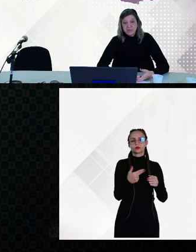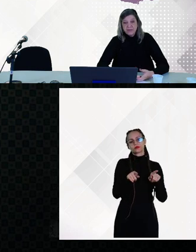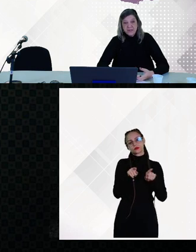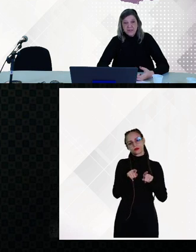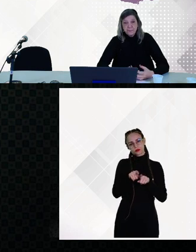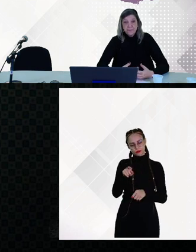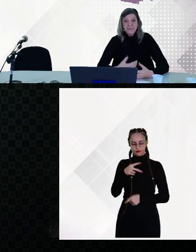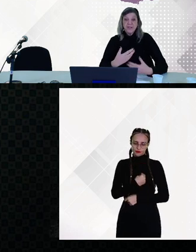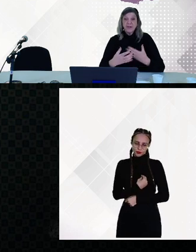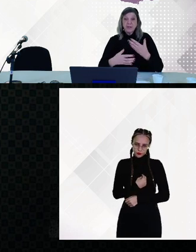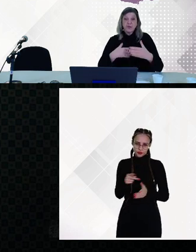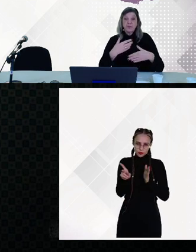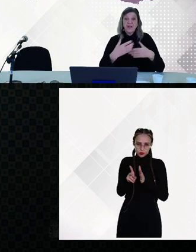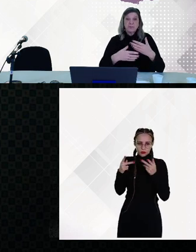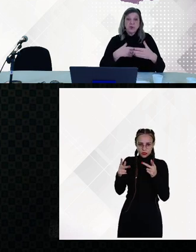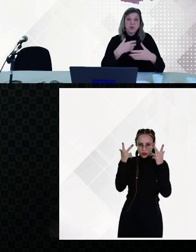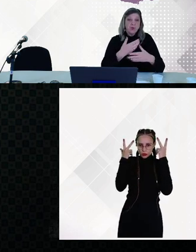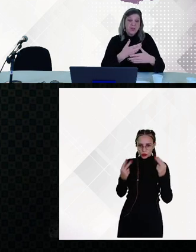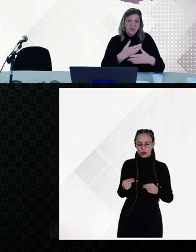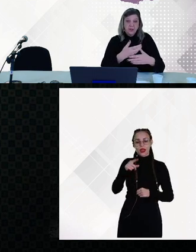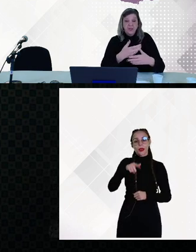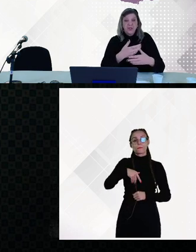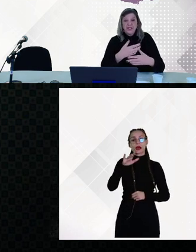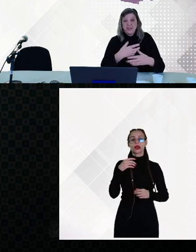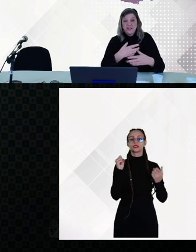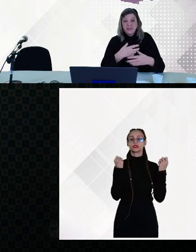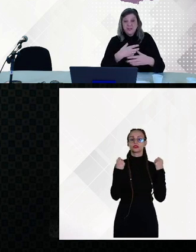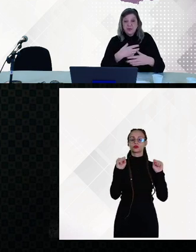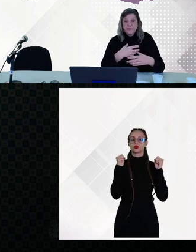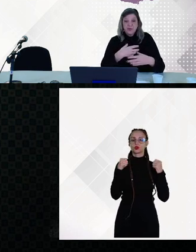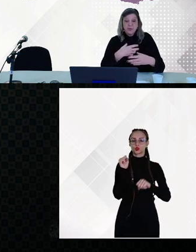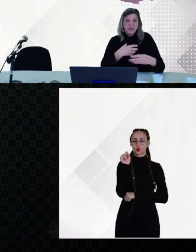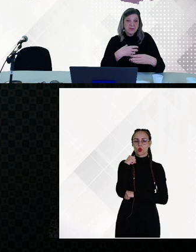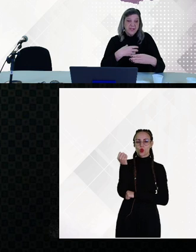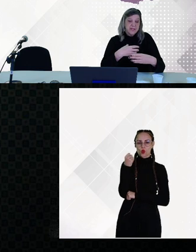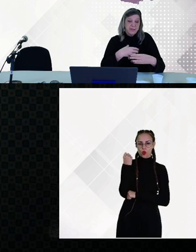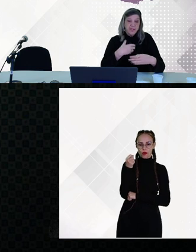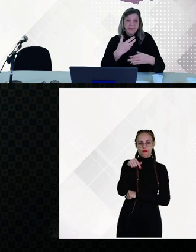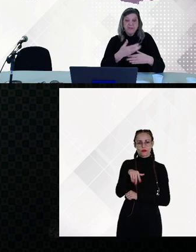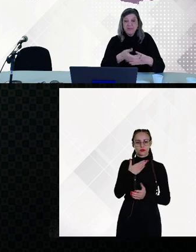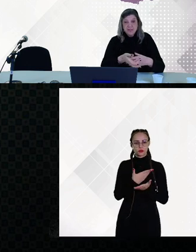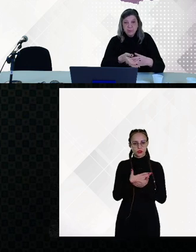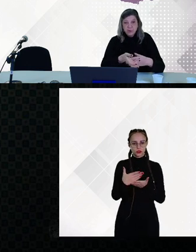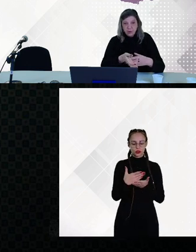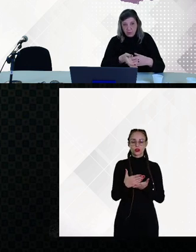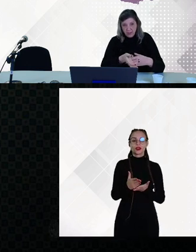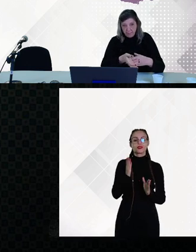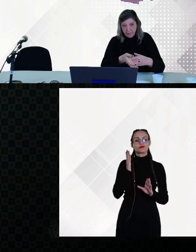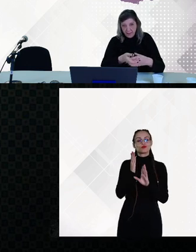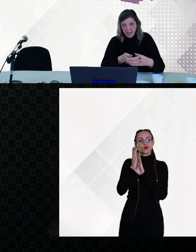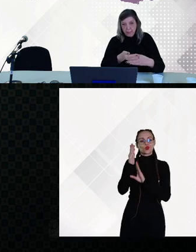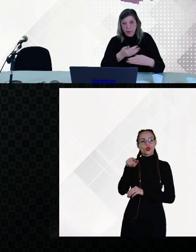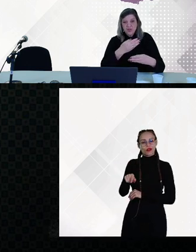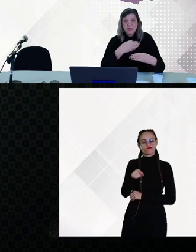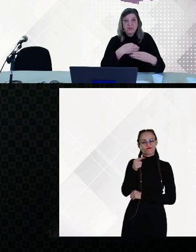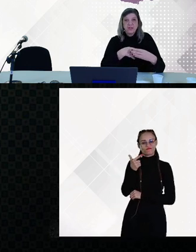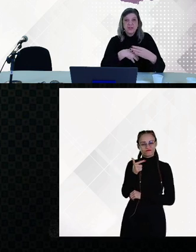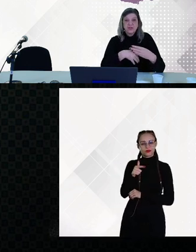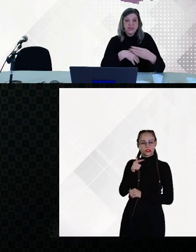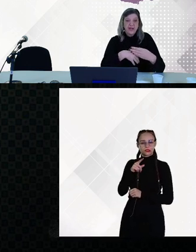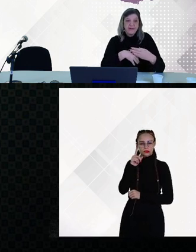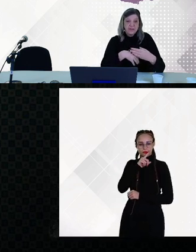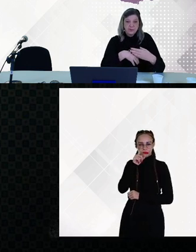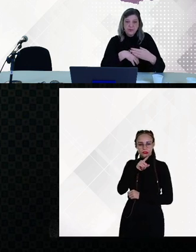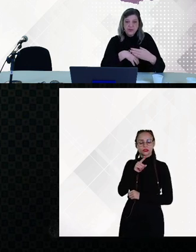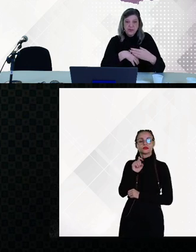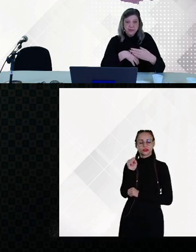sua sobrevivência. Então, ele é muito mais motor nesse início. E o que acontece? Pela privação motora, pode